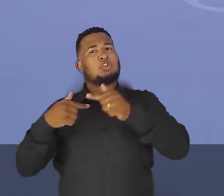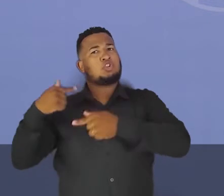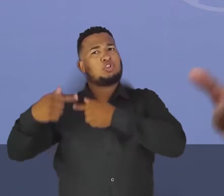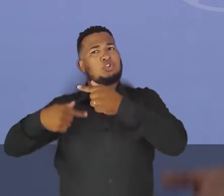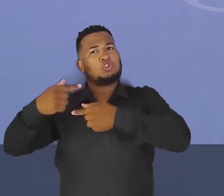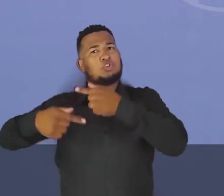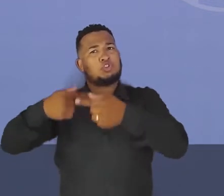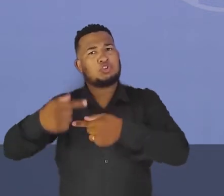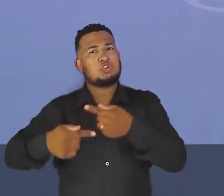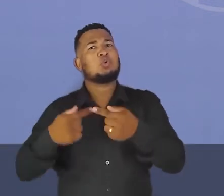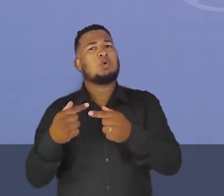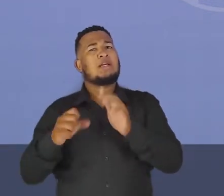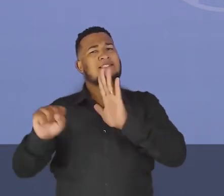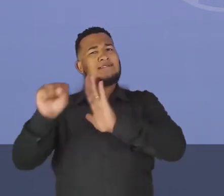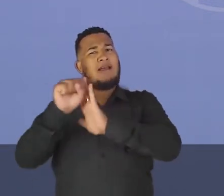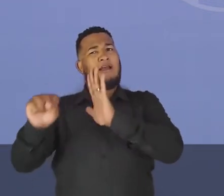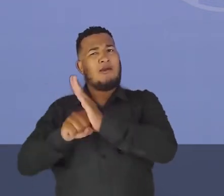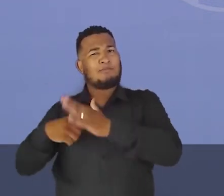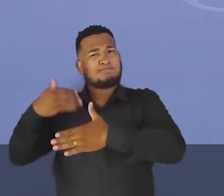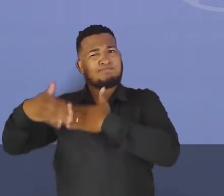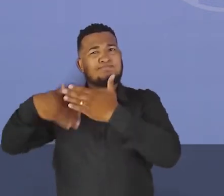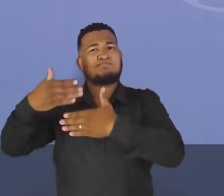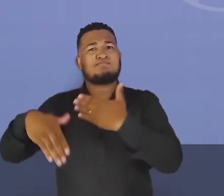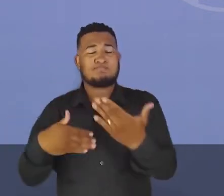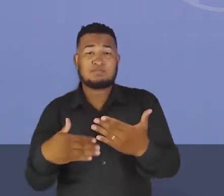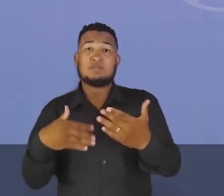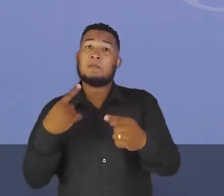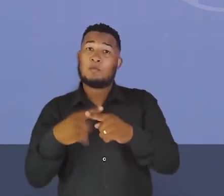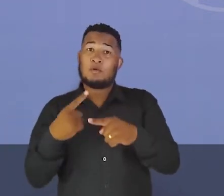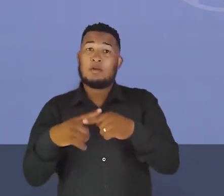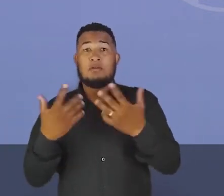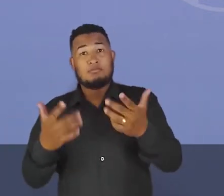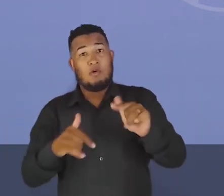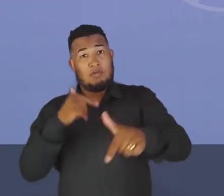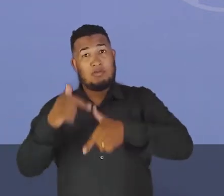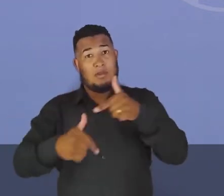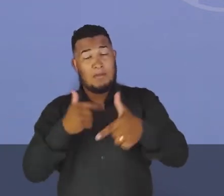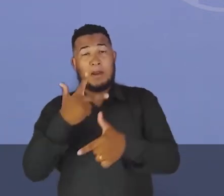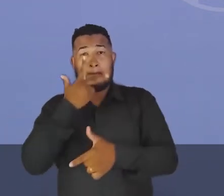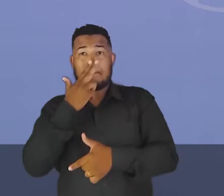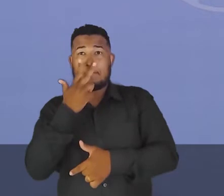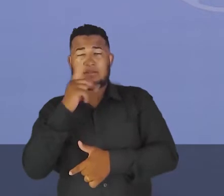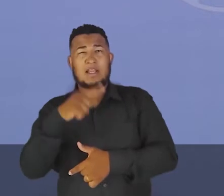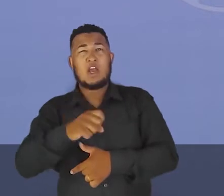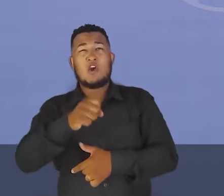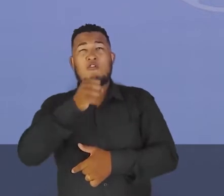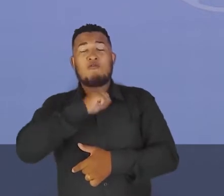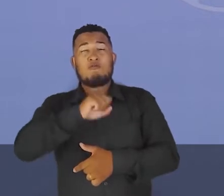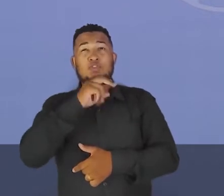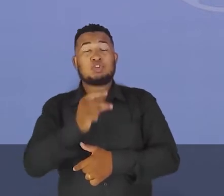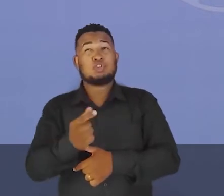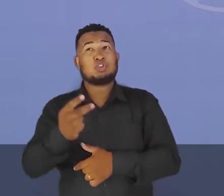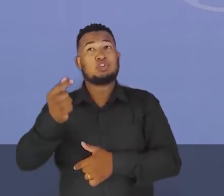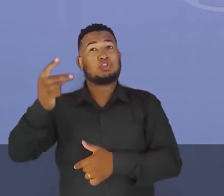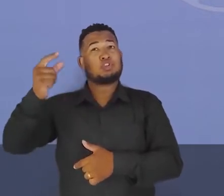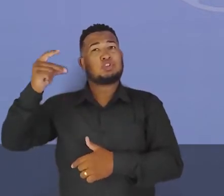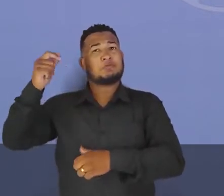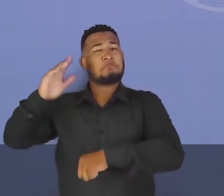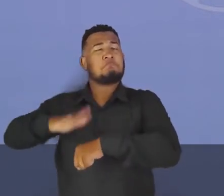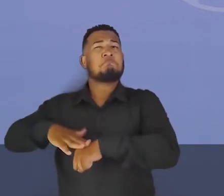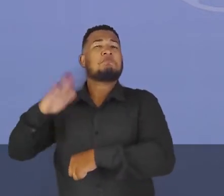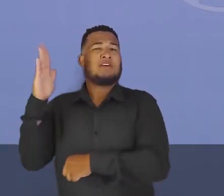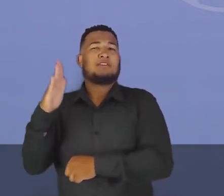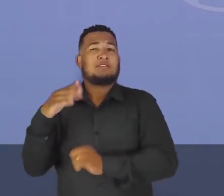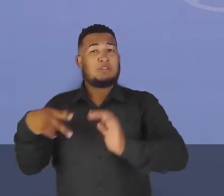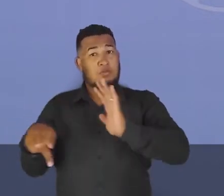ao longo de séculos. Afinal de contas, o trabalho talvez seja um dos atos mais antigos, uma das atividades mais